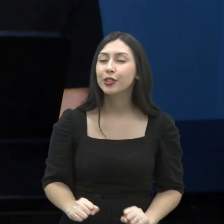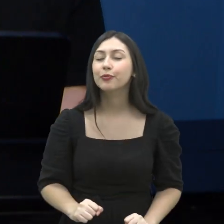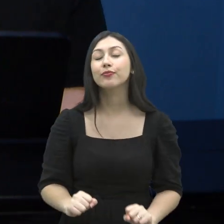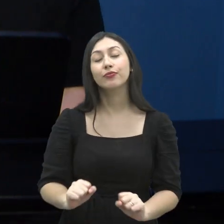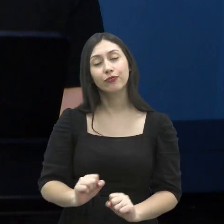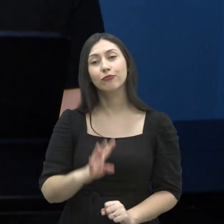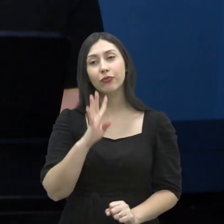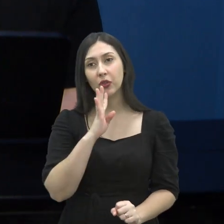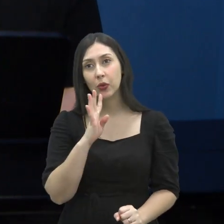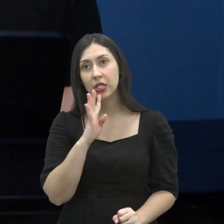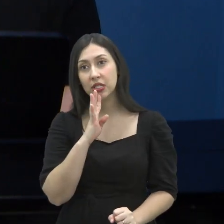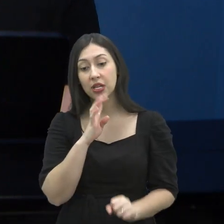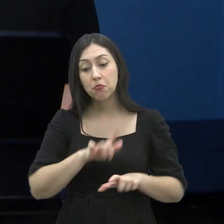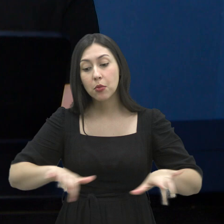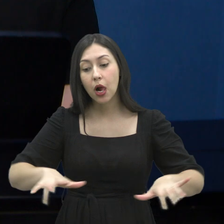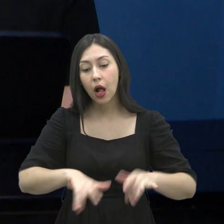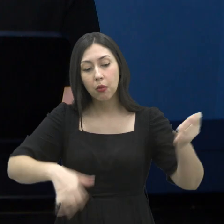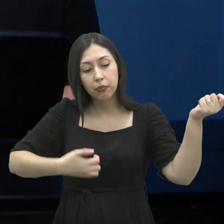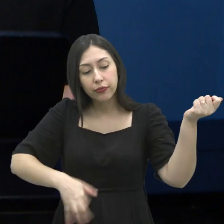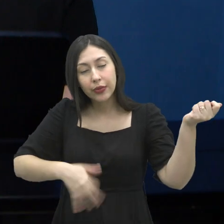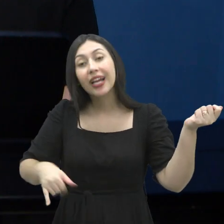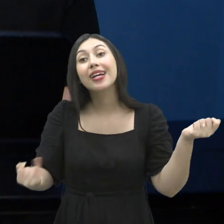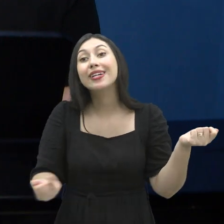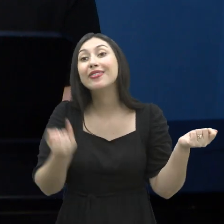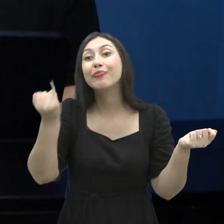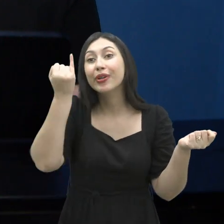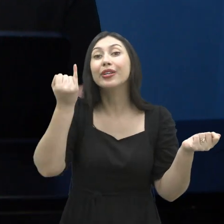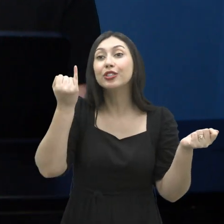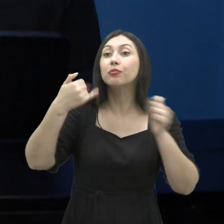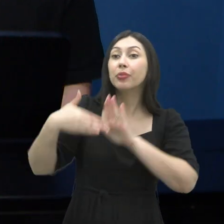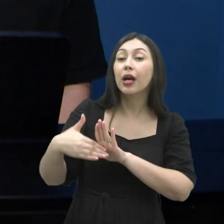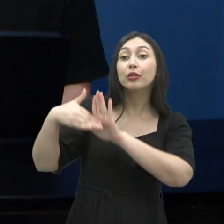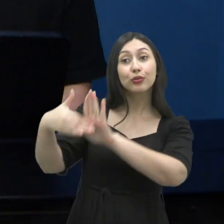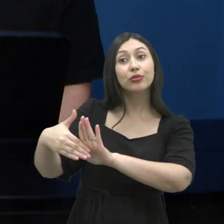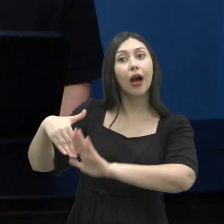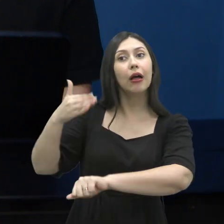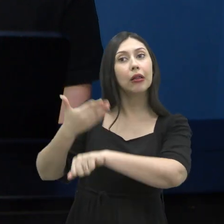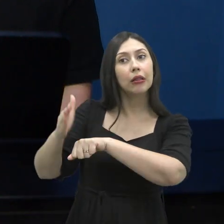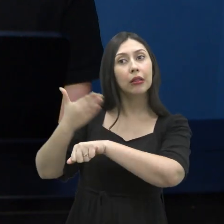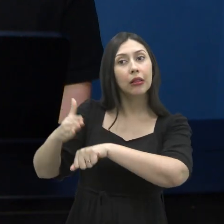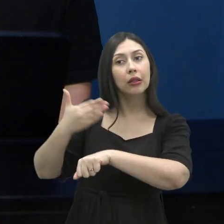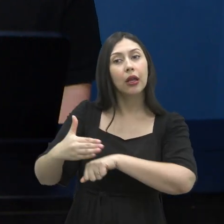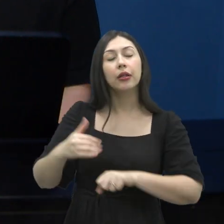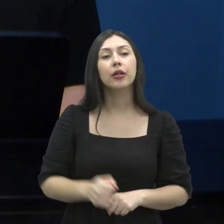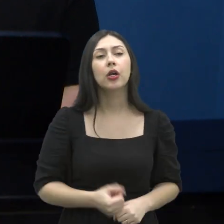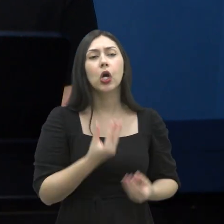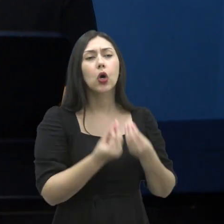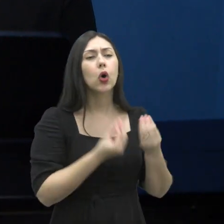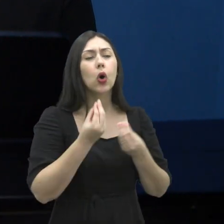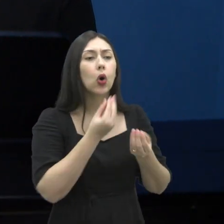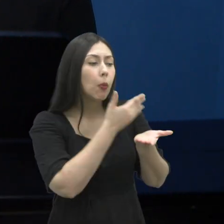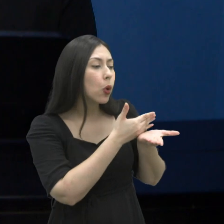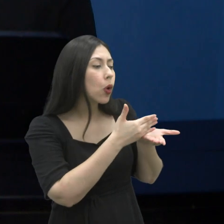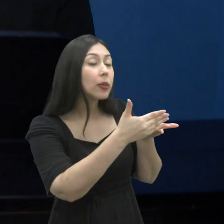mas conhecer um pouco do instrumento musical é importante para a gente conseguir acompanhar o aluno pelo menos durante os exercícios vocais. Como é que foi essa sua trajetória